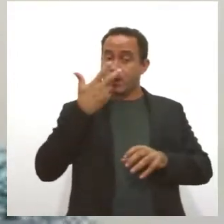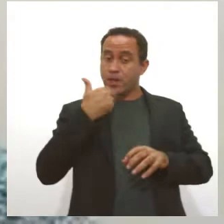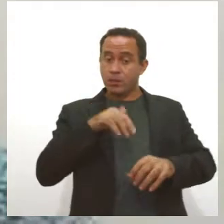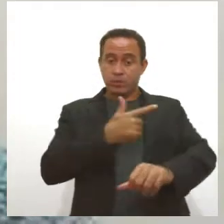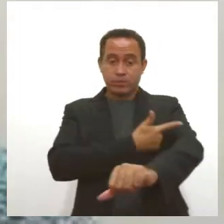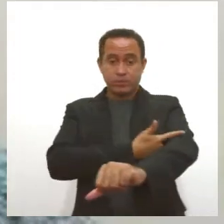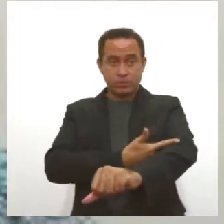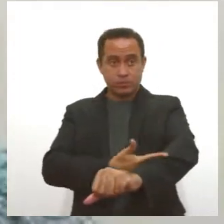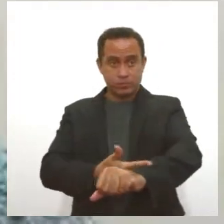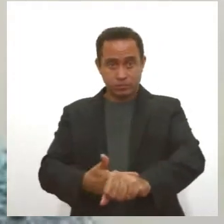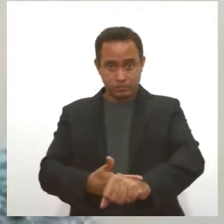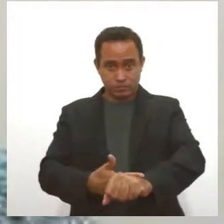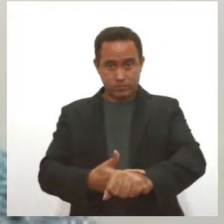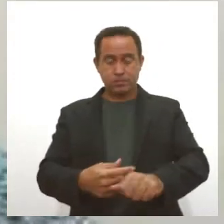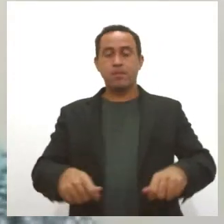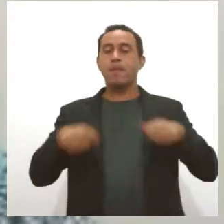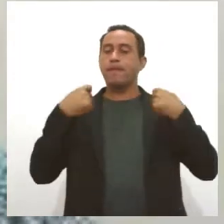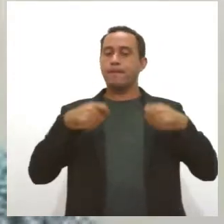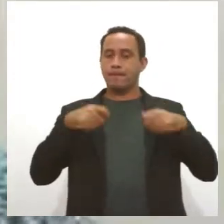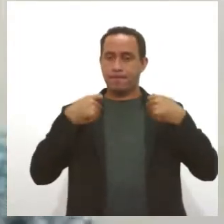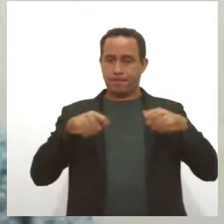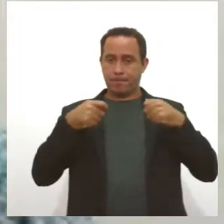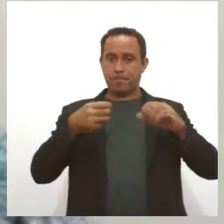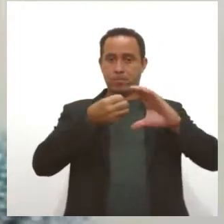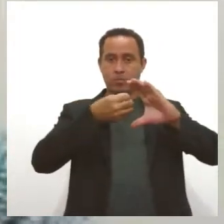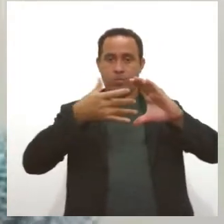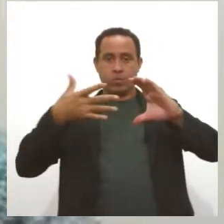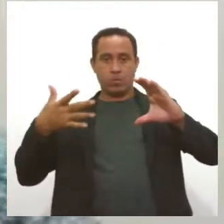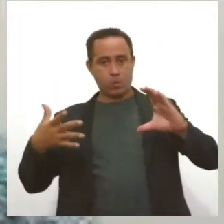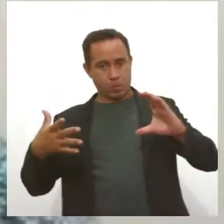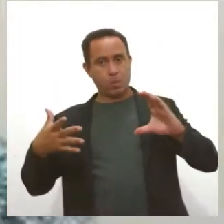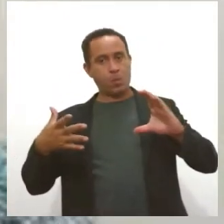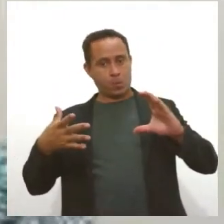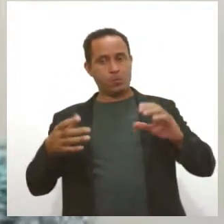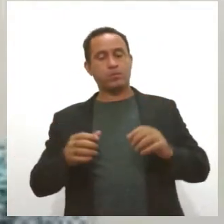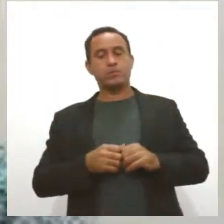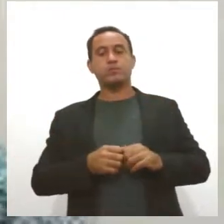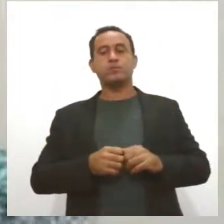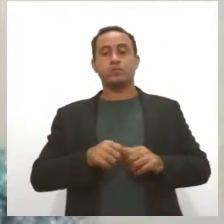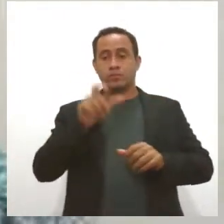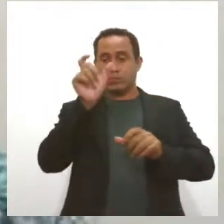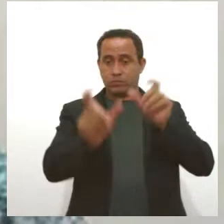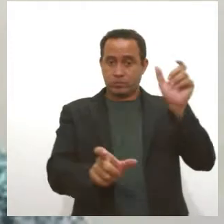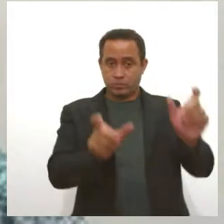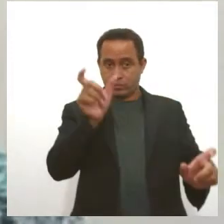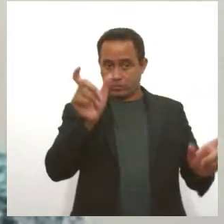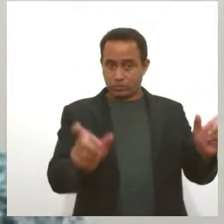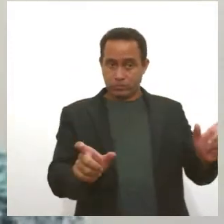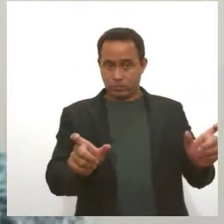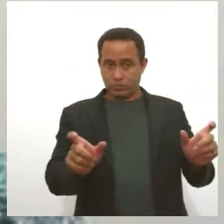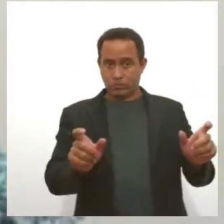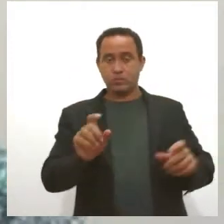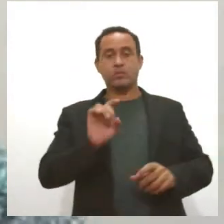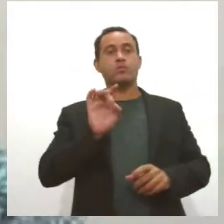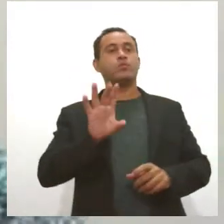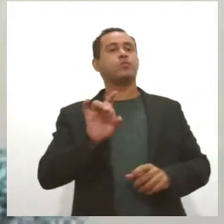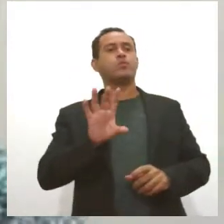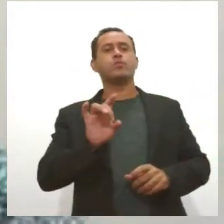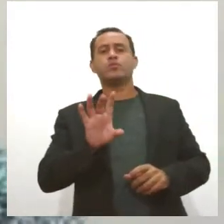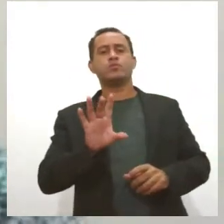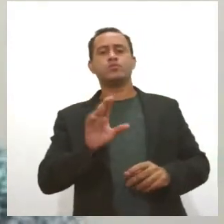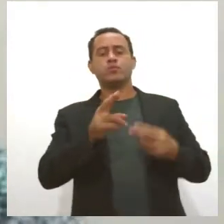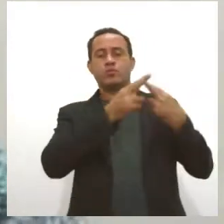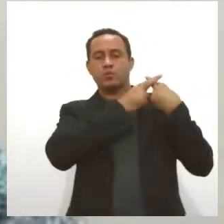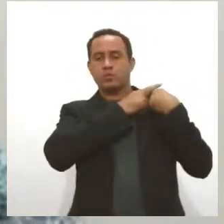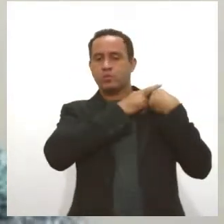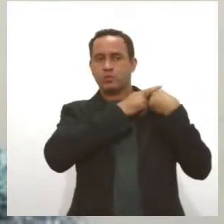gente consegue conceituar a parentalidade responsável através desse dito popular, é que não só é a